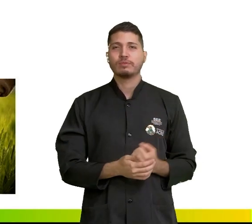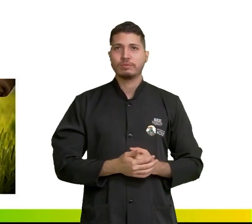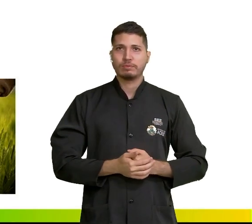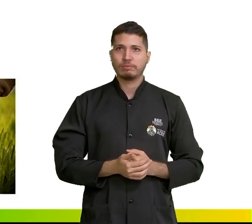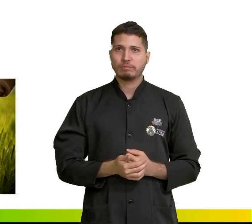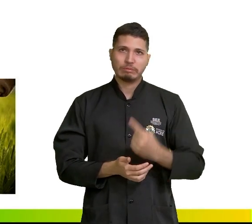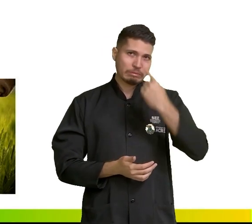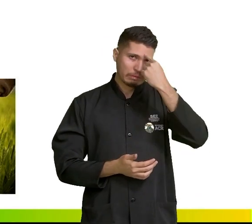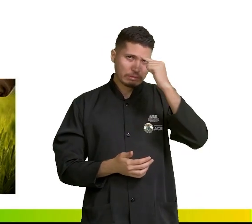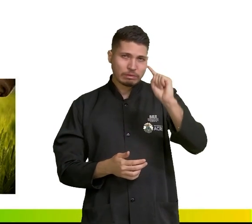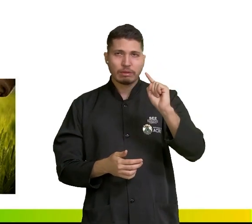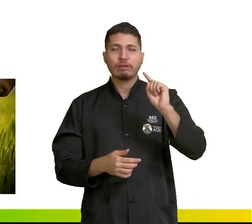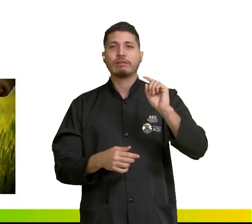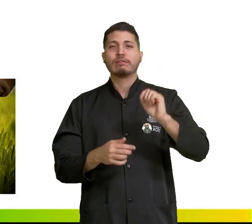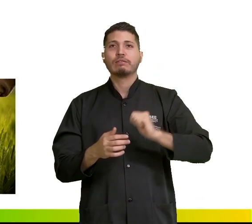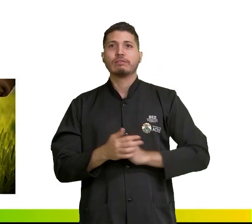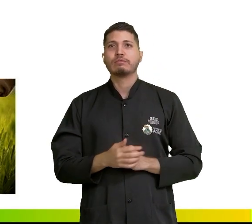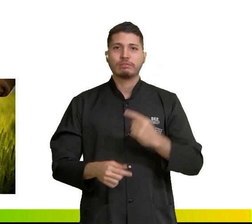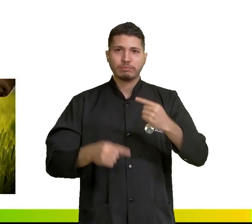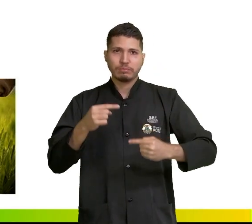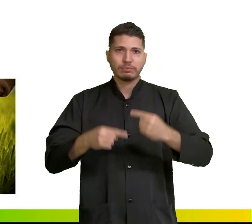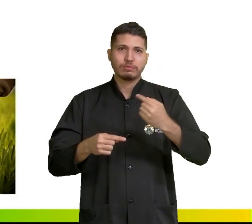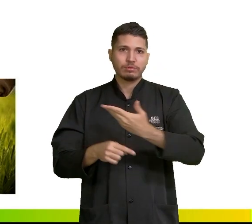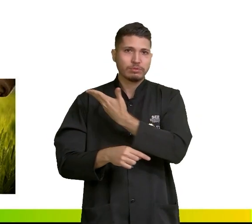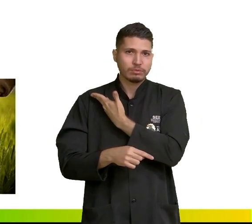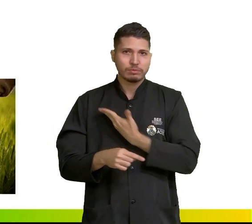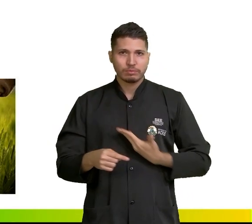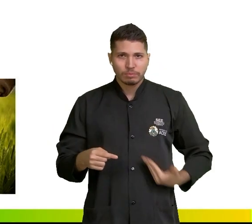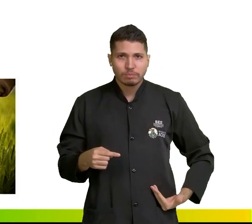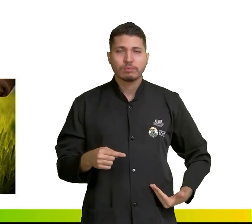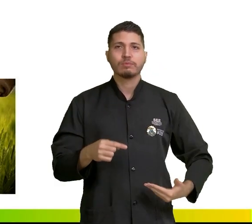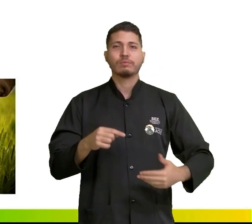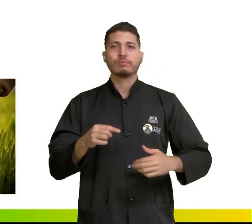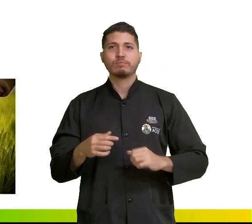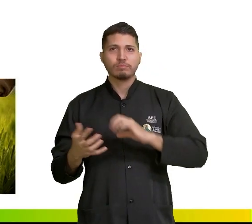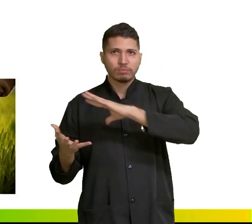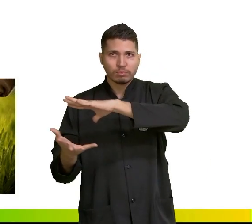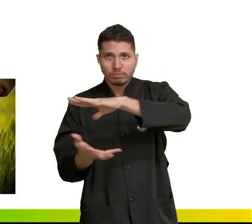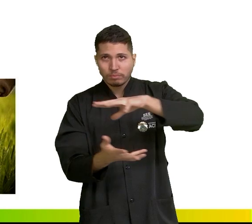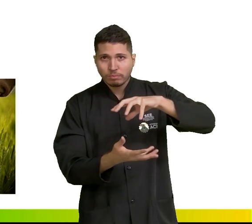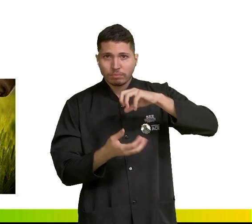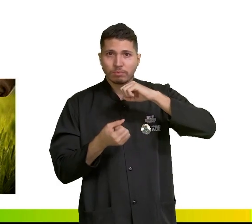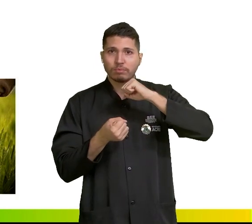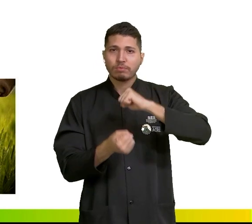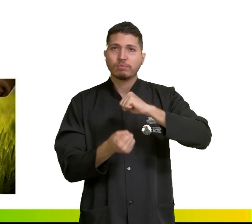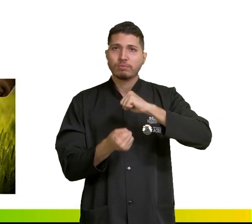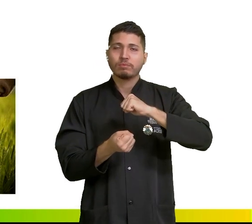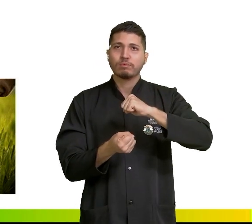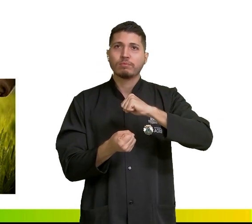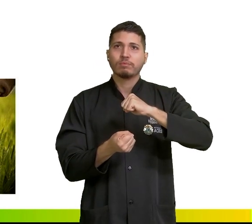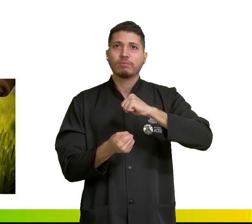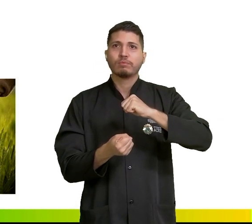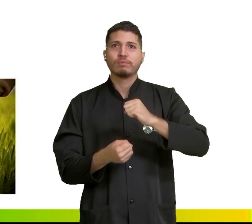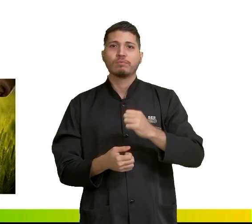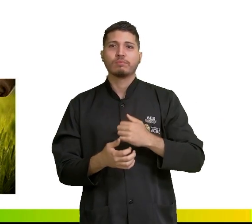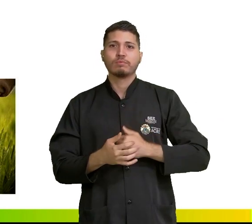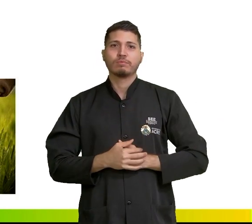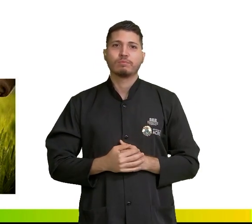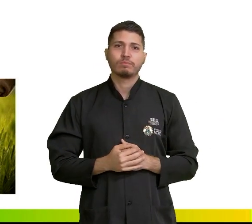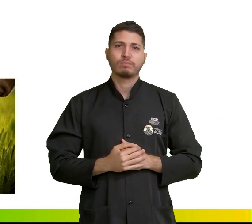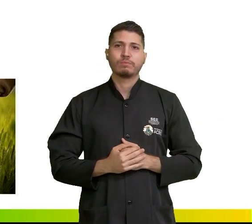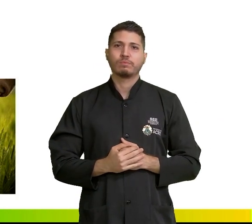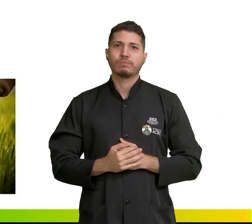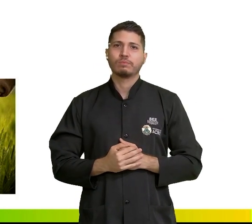tá? Que vão trazer aí uma sociedade mais sustentável. A gente tem como exemplo, dentro dessas políticas, o